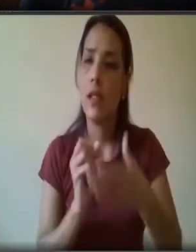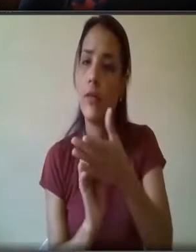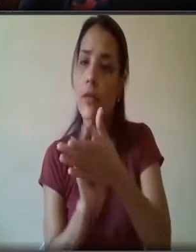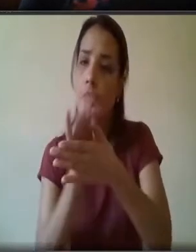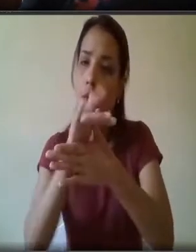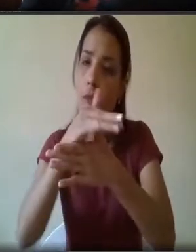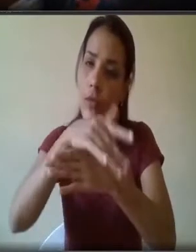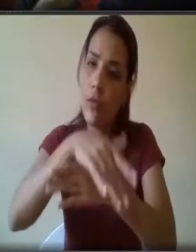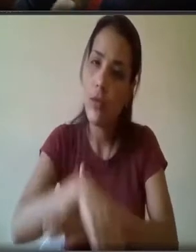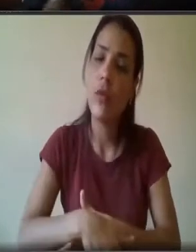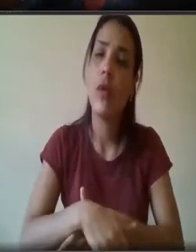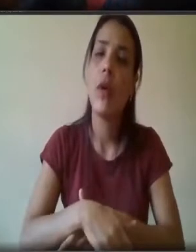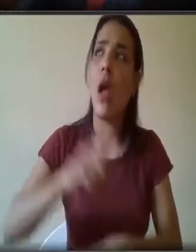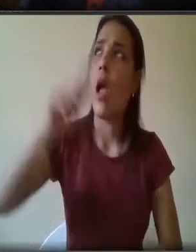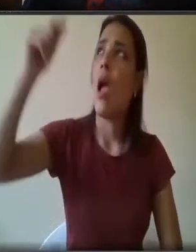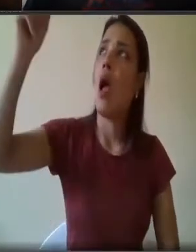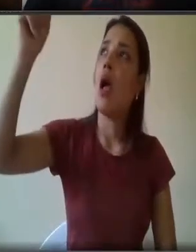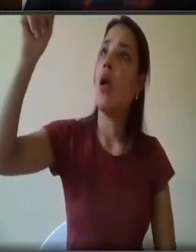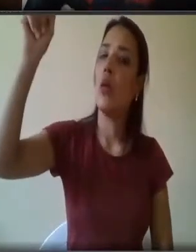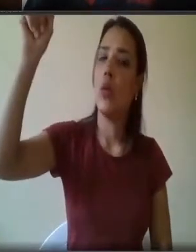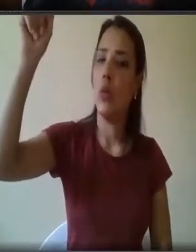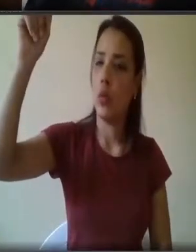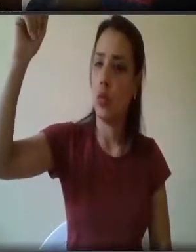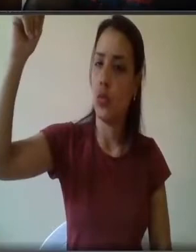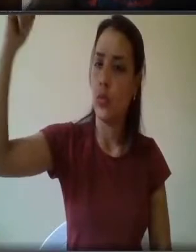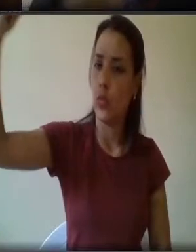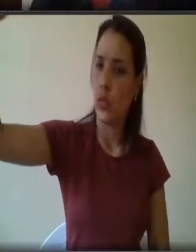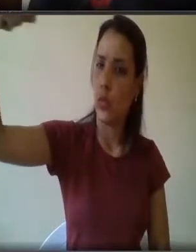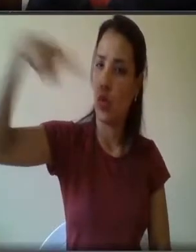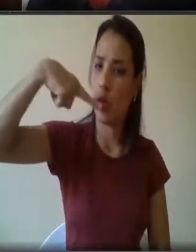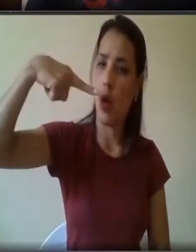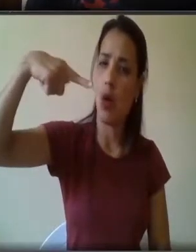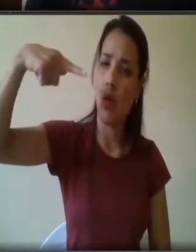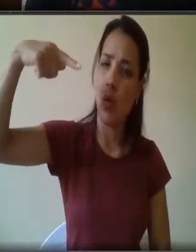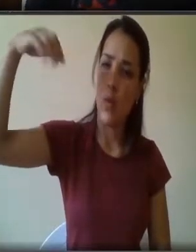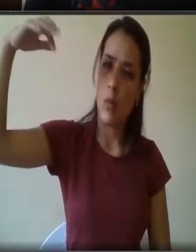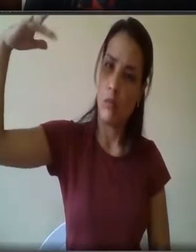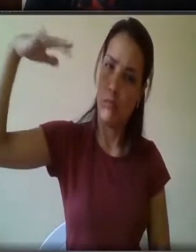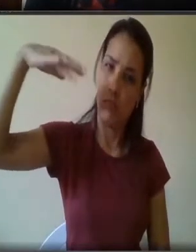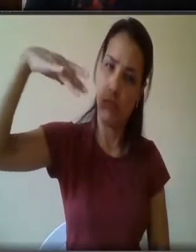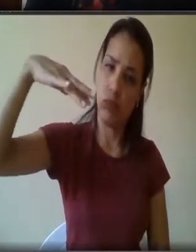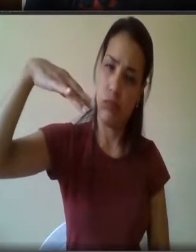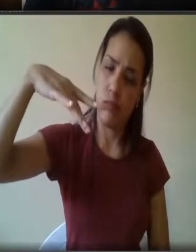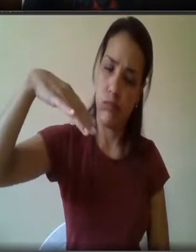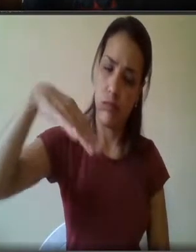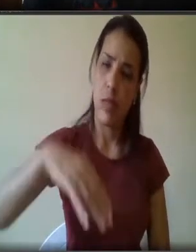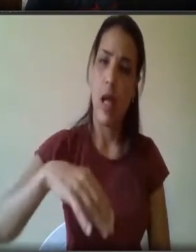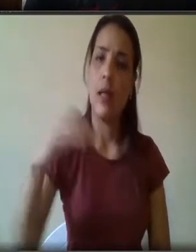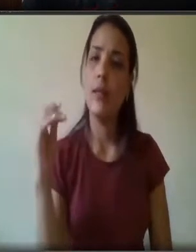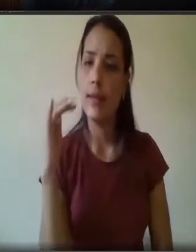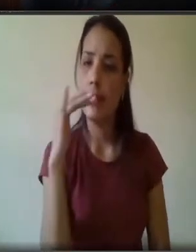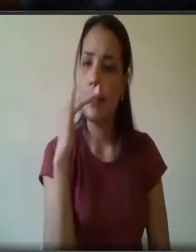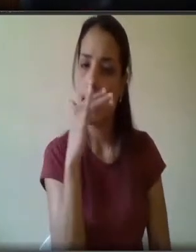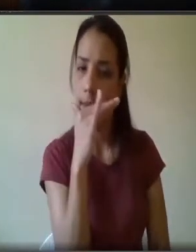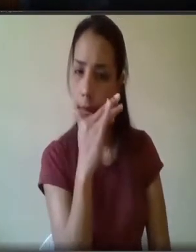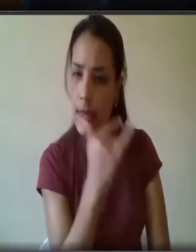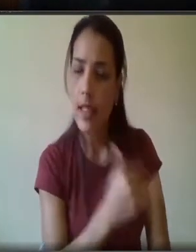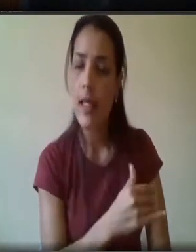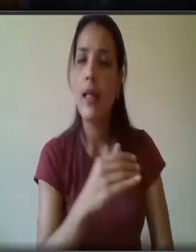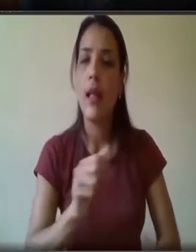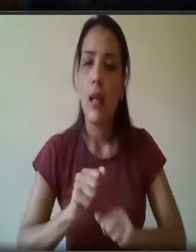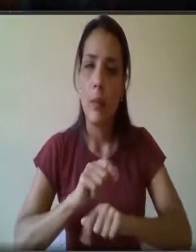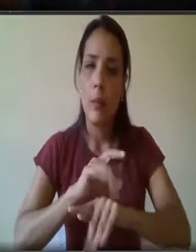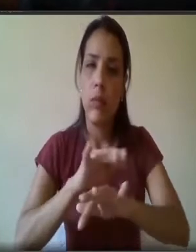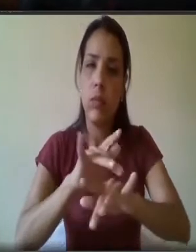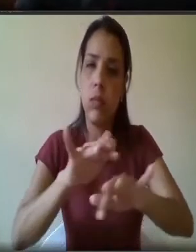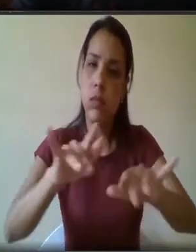solar esquenta aquilo, vai lá e naturalmente essa água ela é eliminada, ela é jorrada. É muito